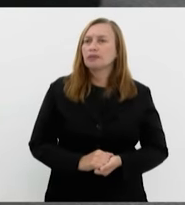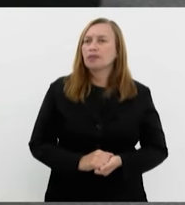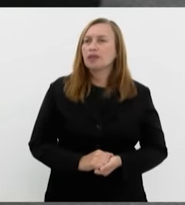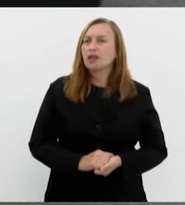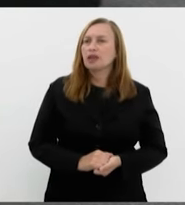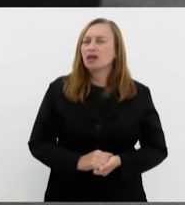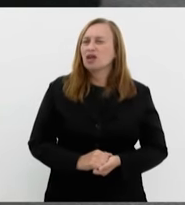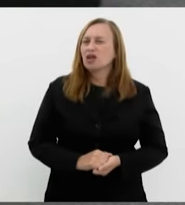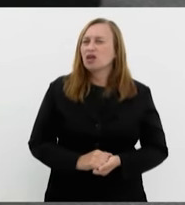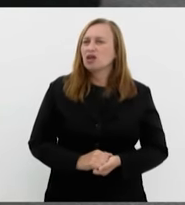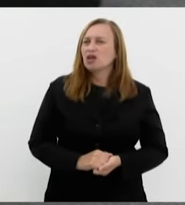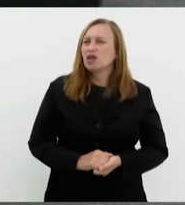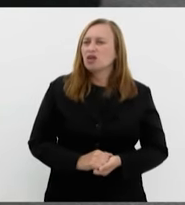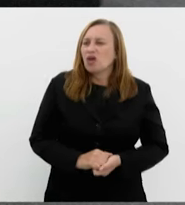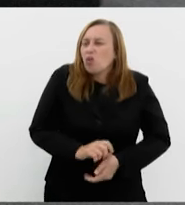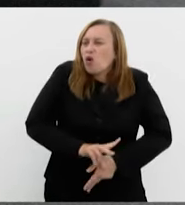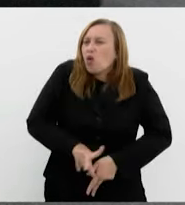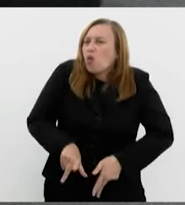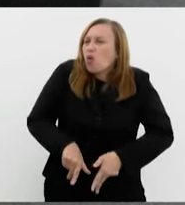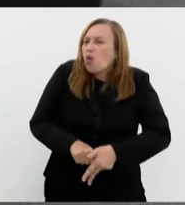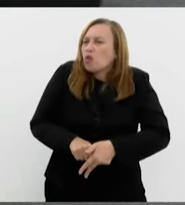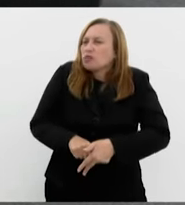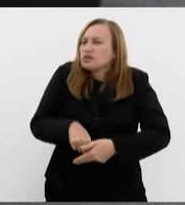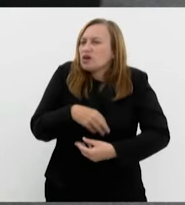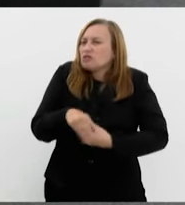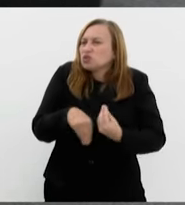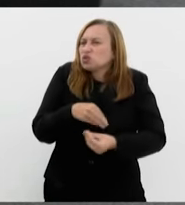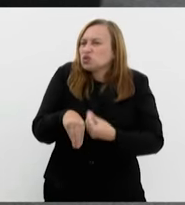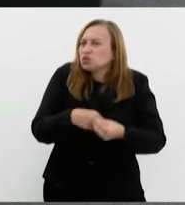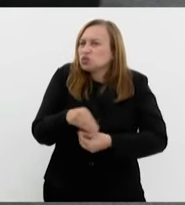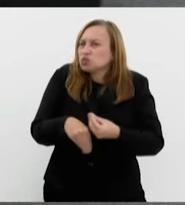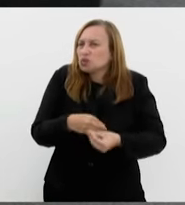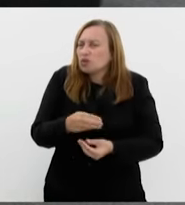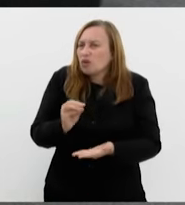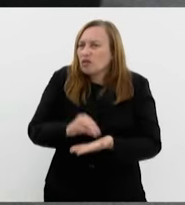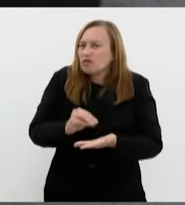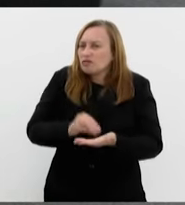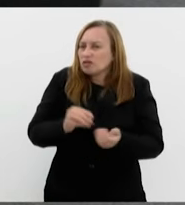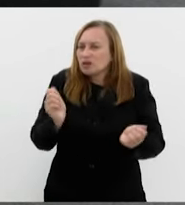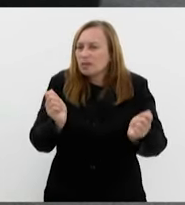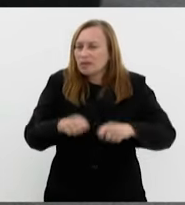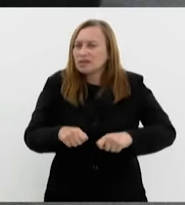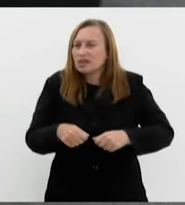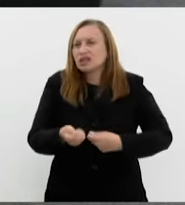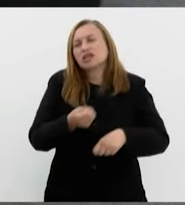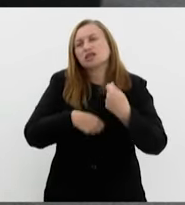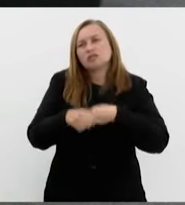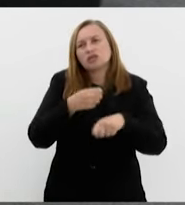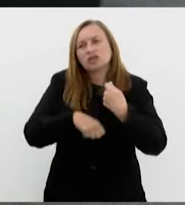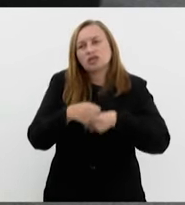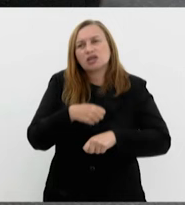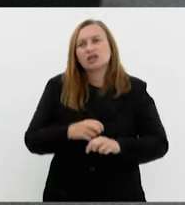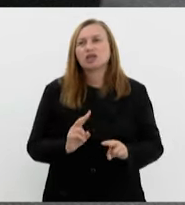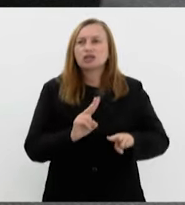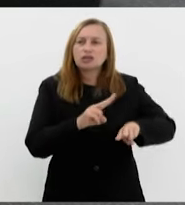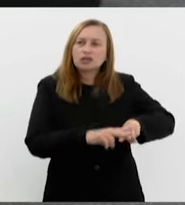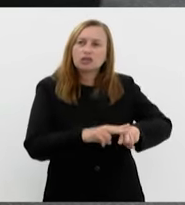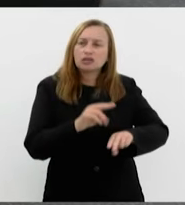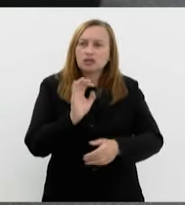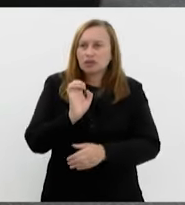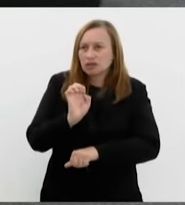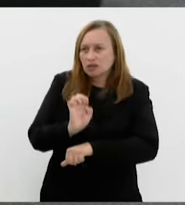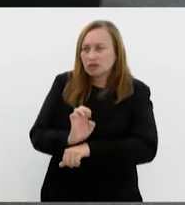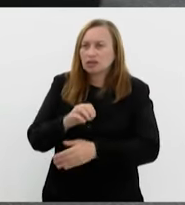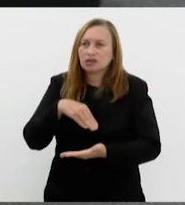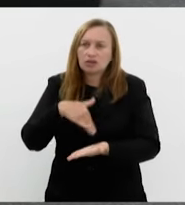É um misto de corrupção com incapacidade de administrar a Secretaria de Administração Penitenciária. Eu